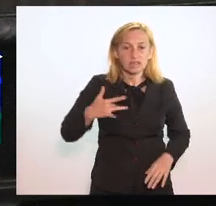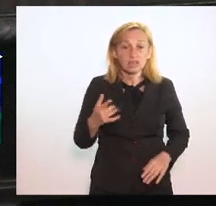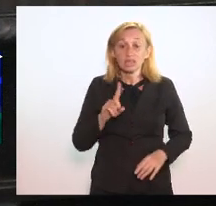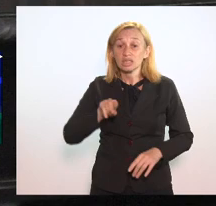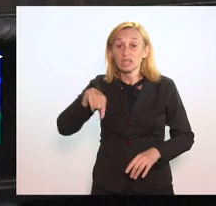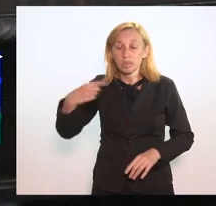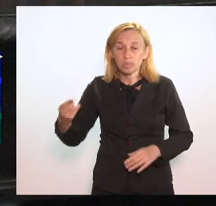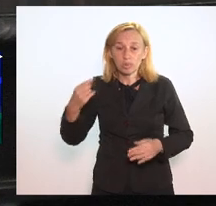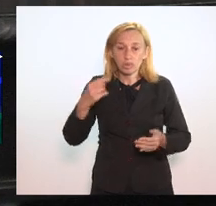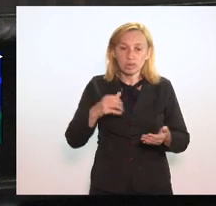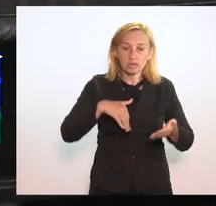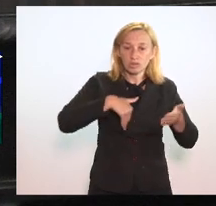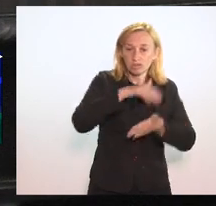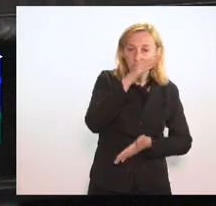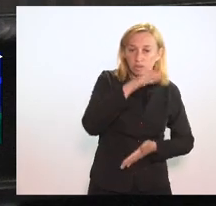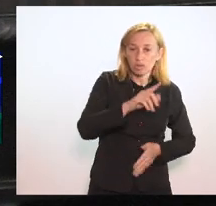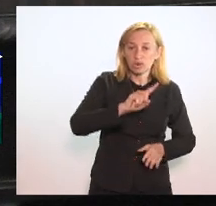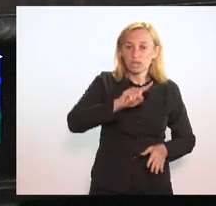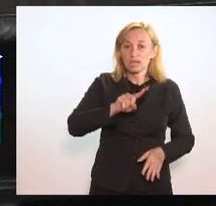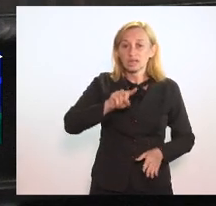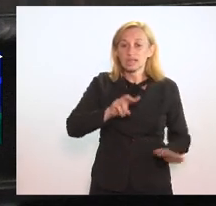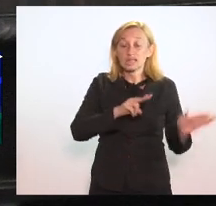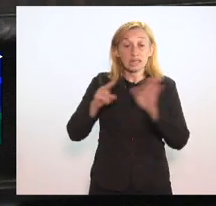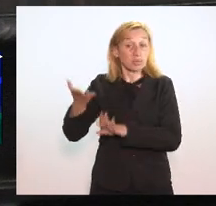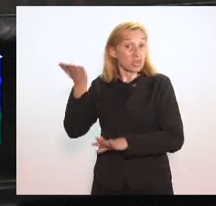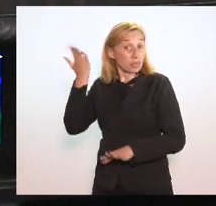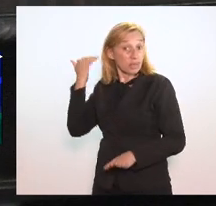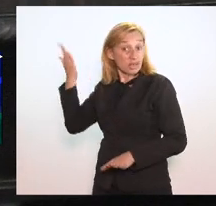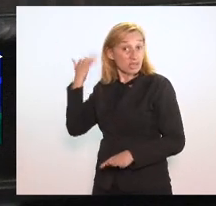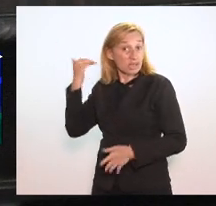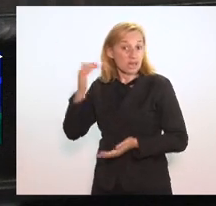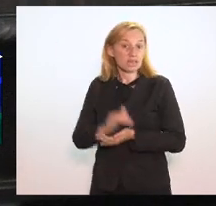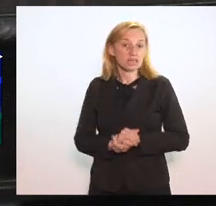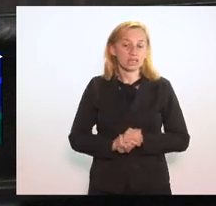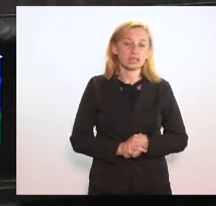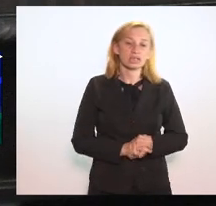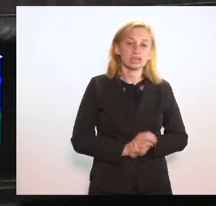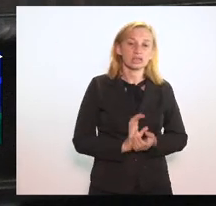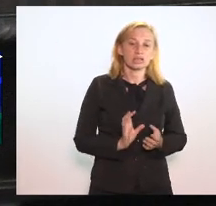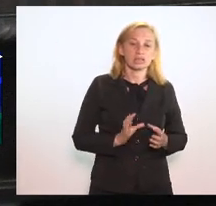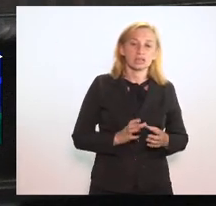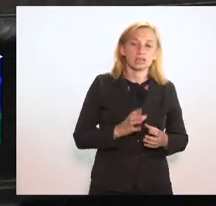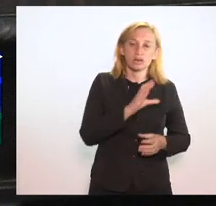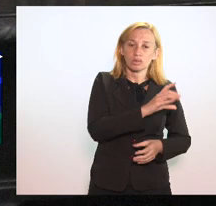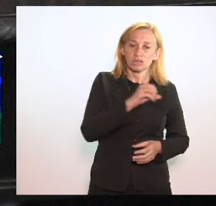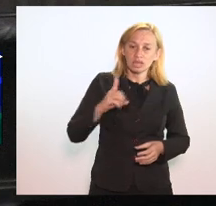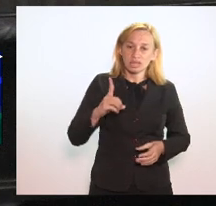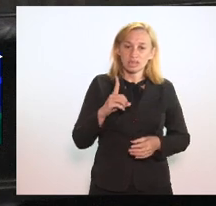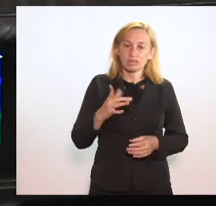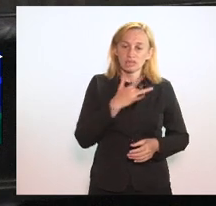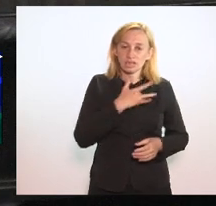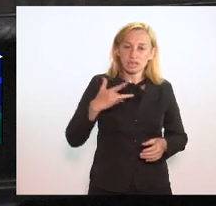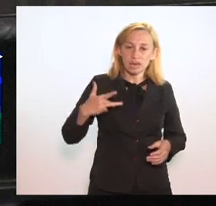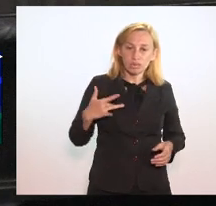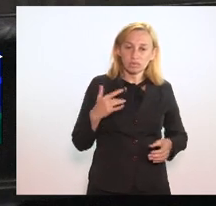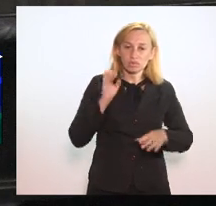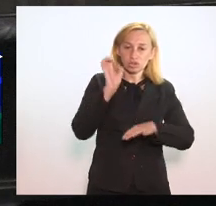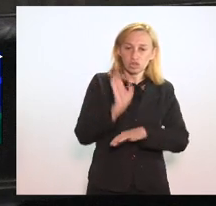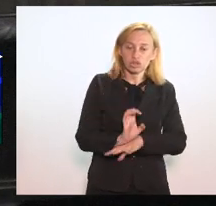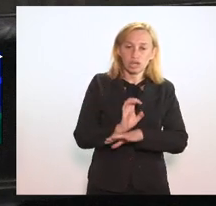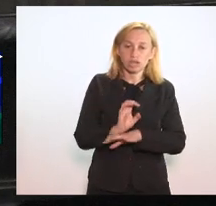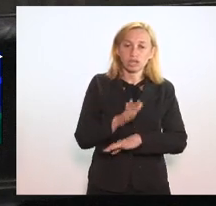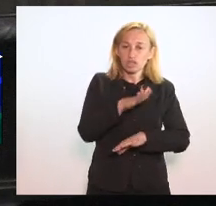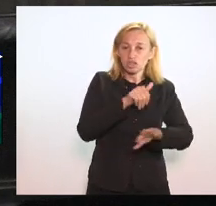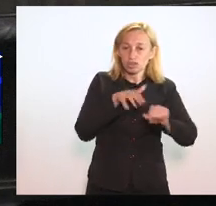dispensados na semana passada a coordenação da saúde no estado fez um chamamento de mais de